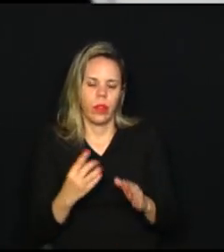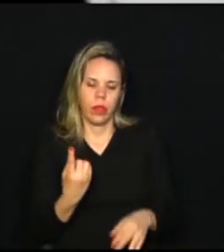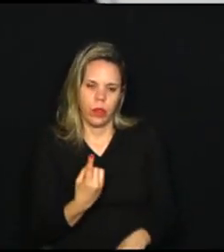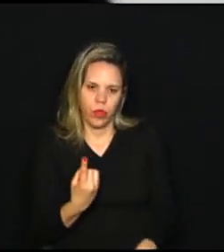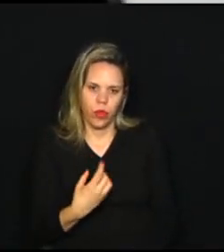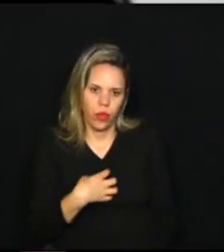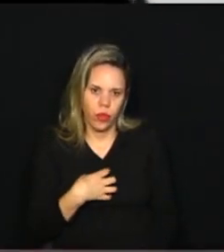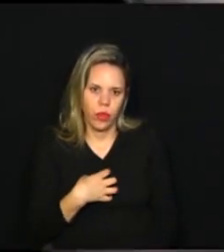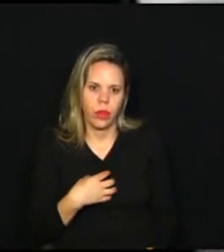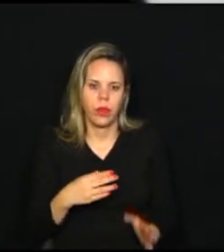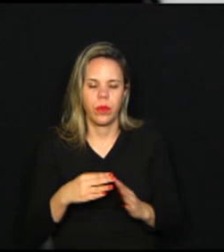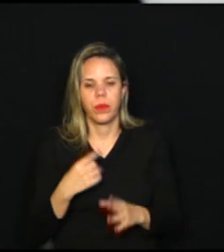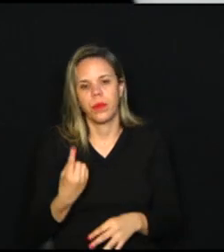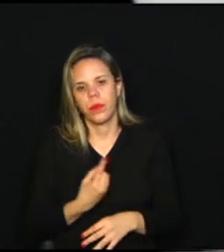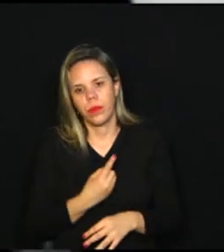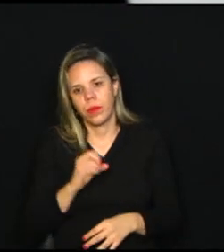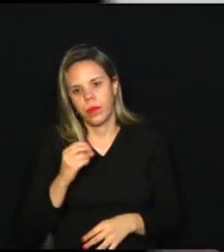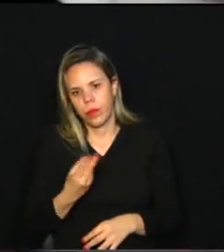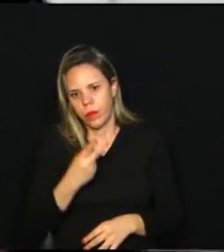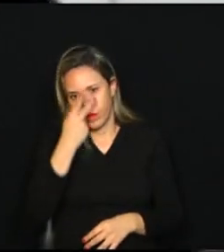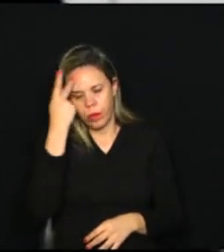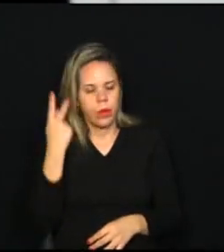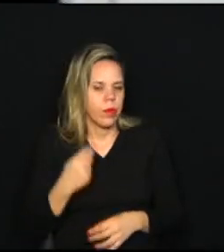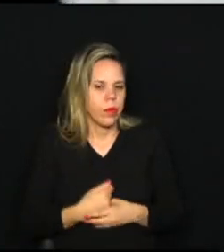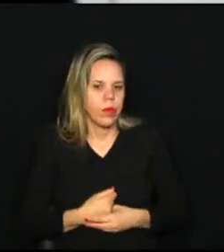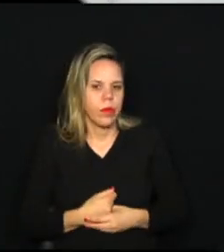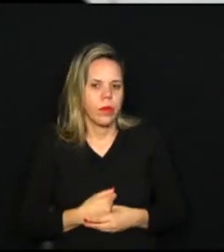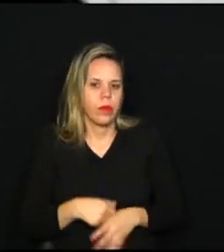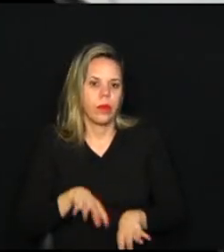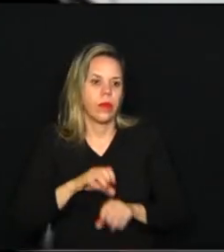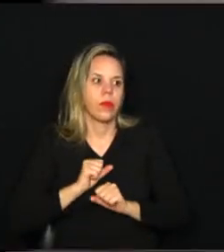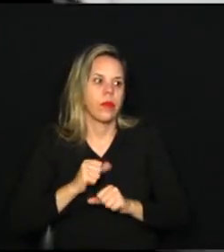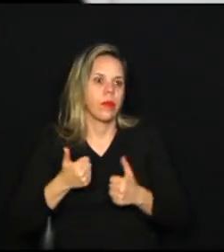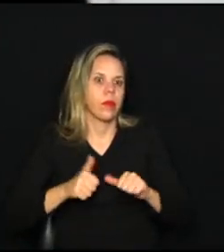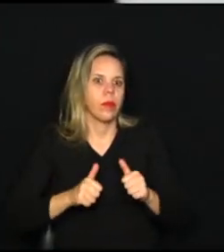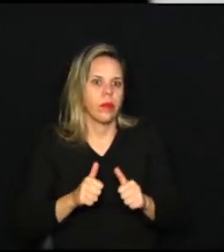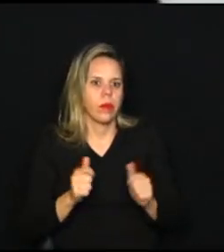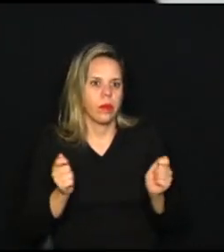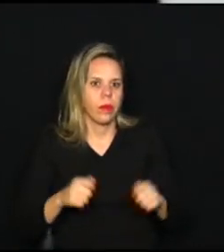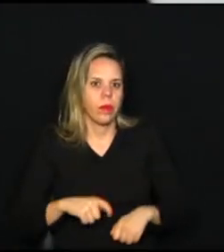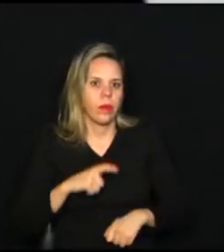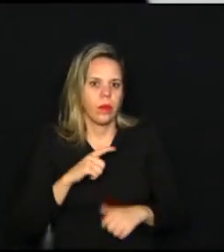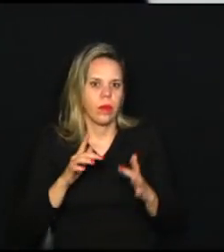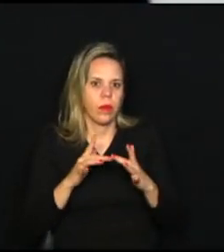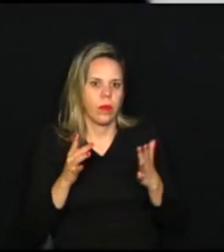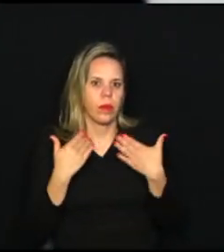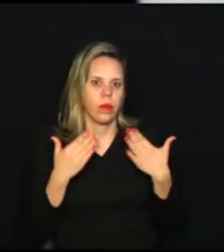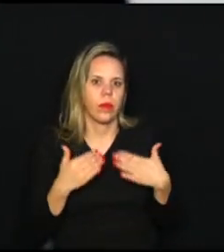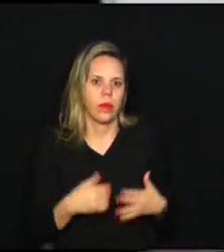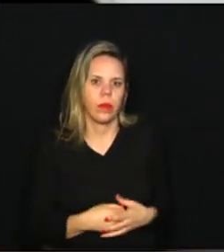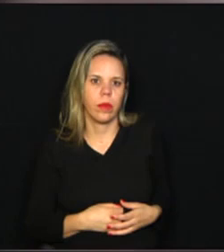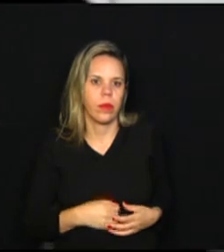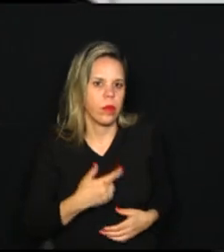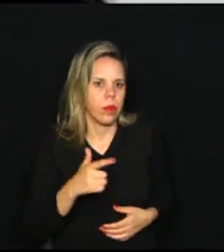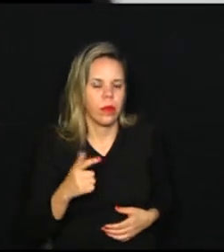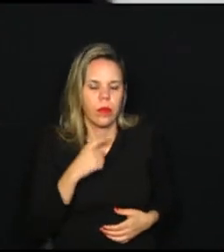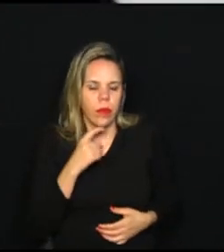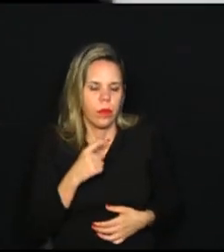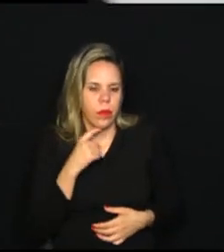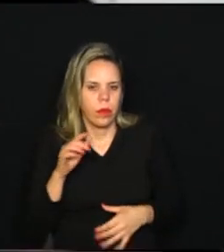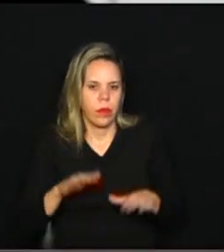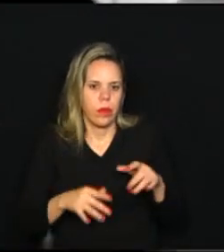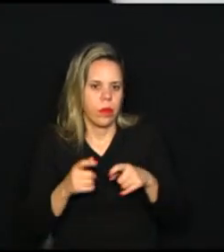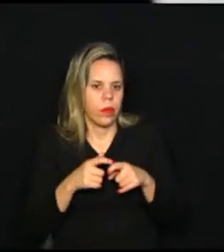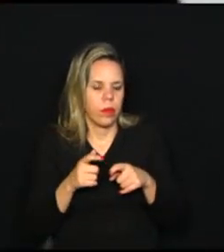se está sozinha, ou ela acabou de ter um diagnóstico, e poder ter alguém com quem conversar, porque ela não tem um